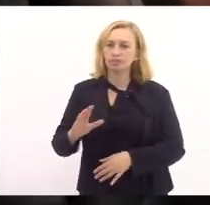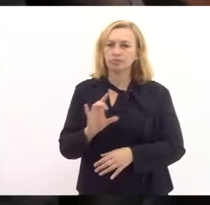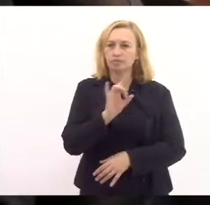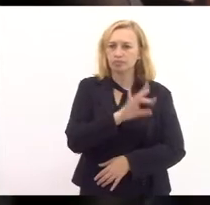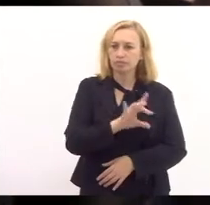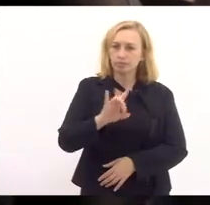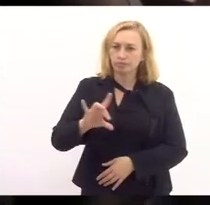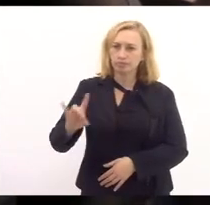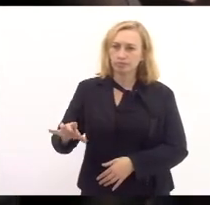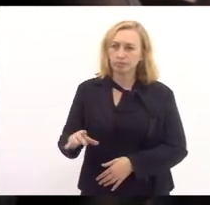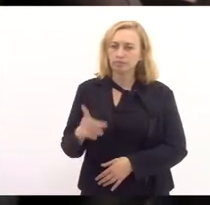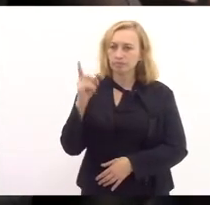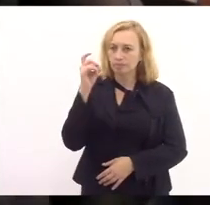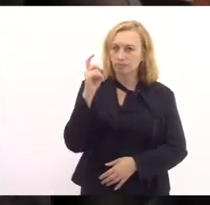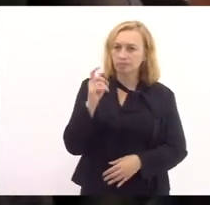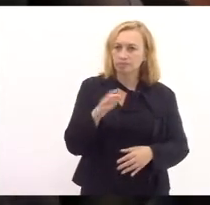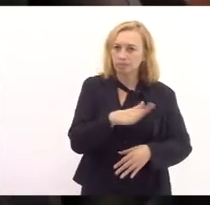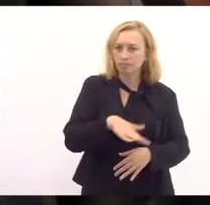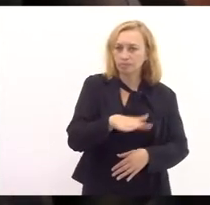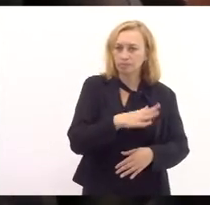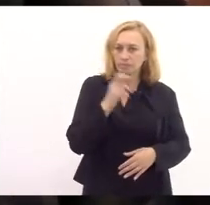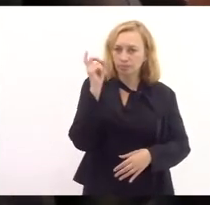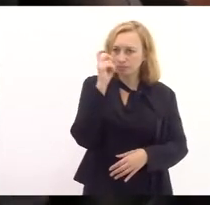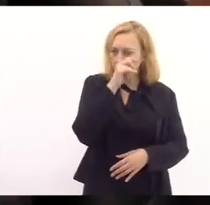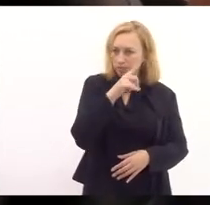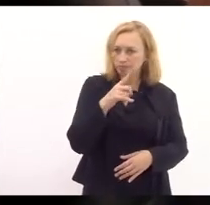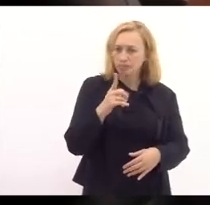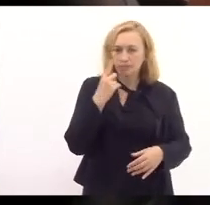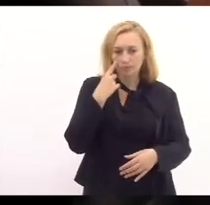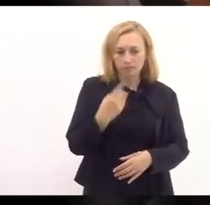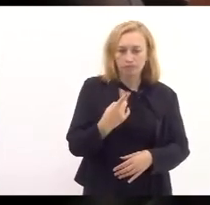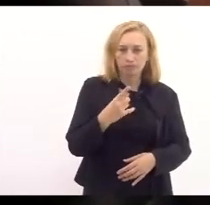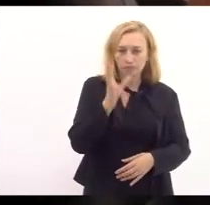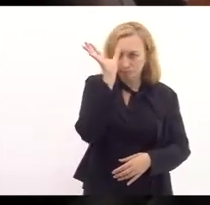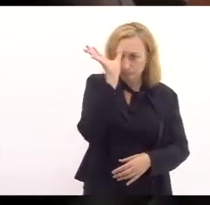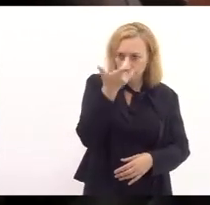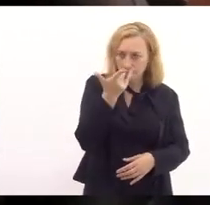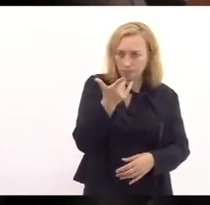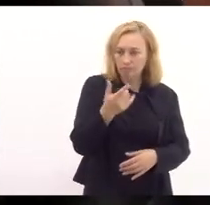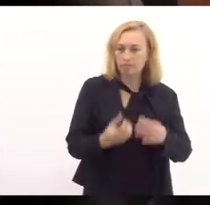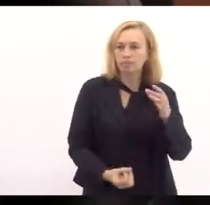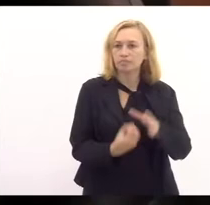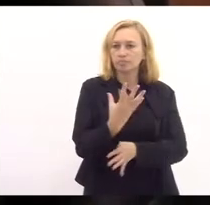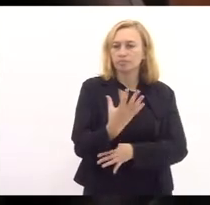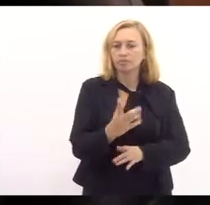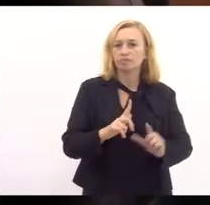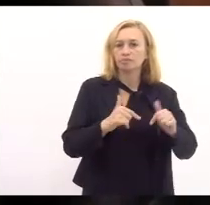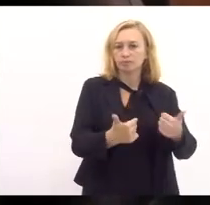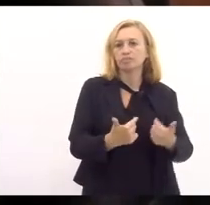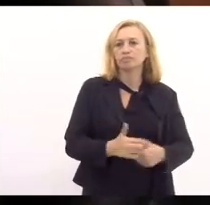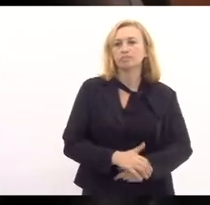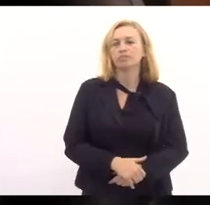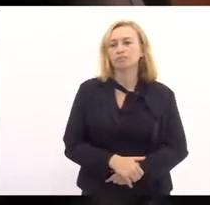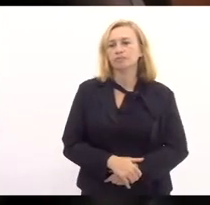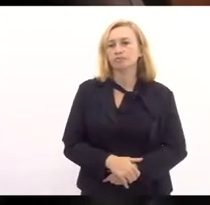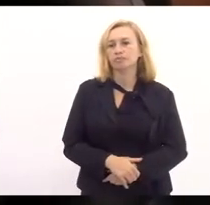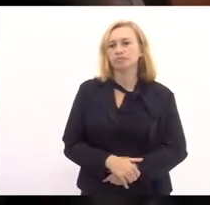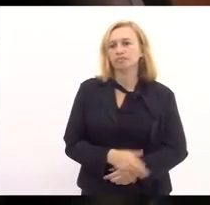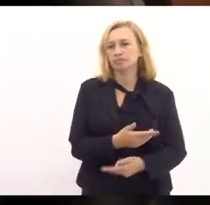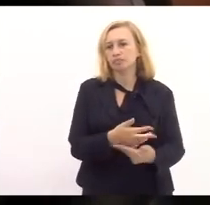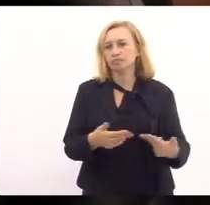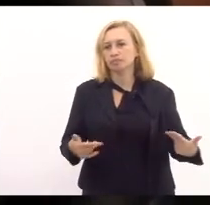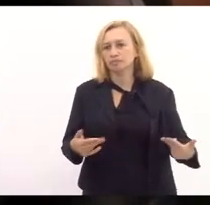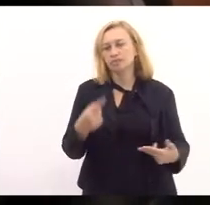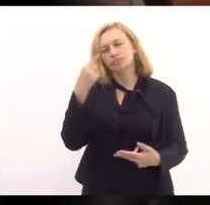a partir da sua dificuldade, conseguia encontrar eventualmente a solução para a implementação de um ato. Daí surgiram,